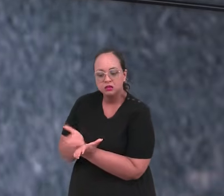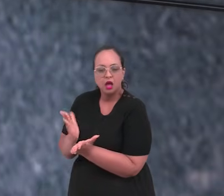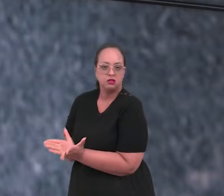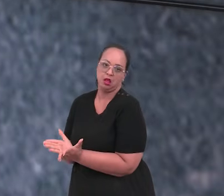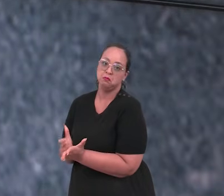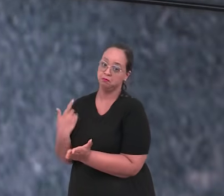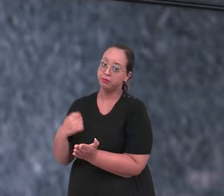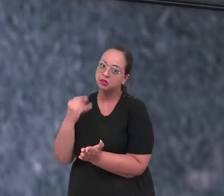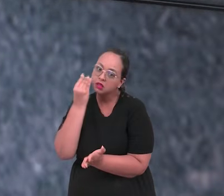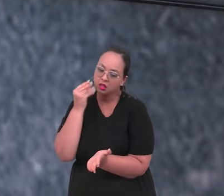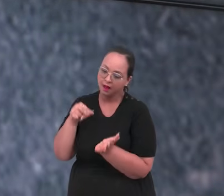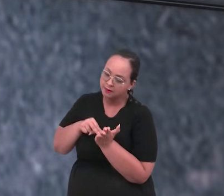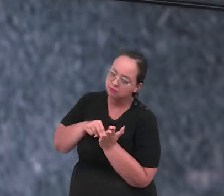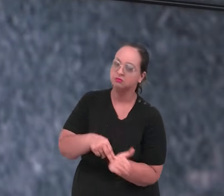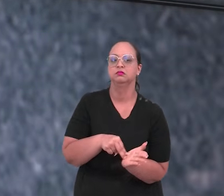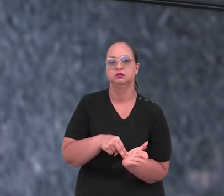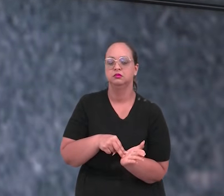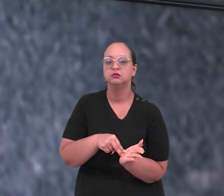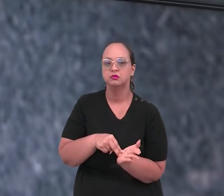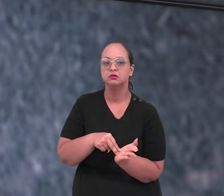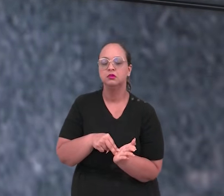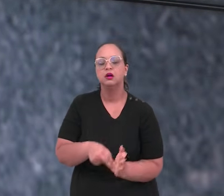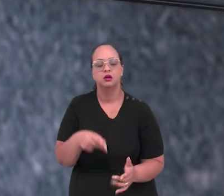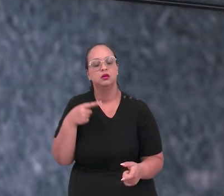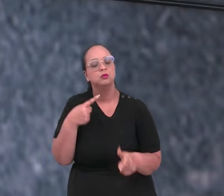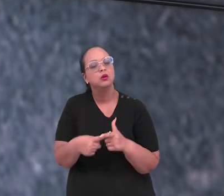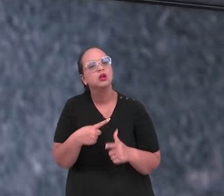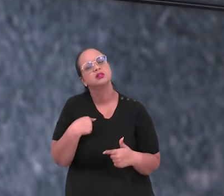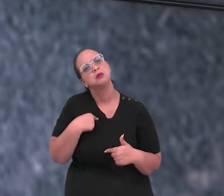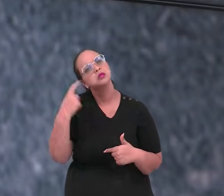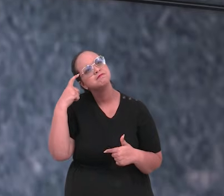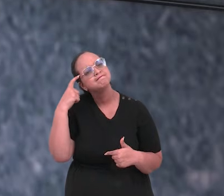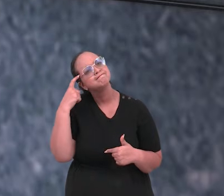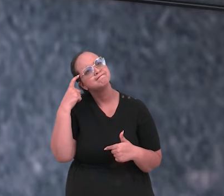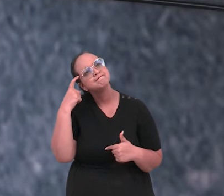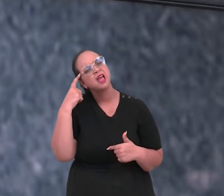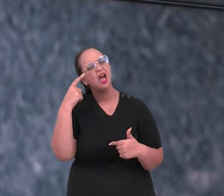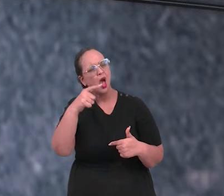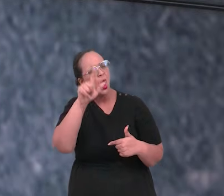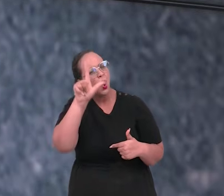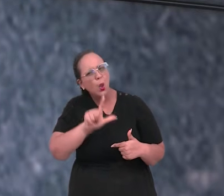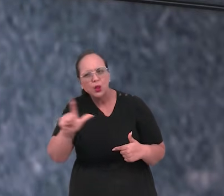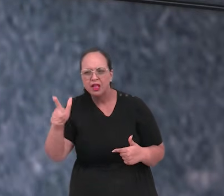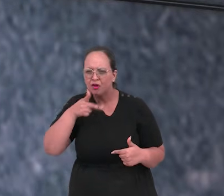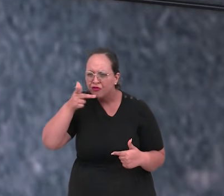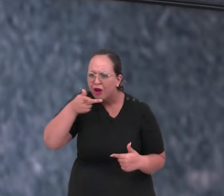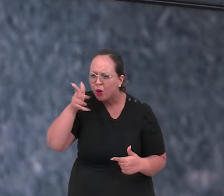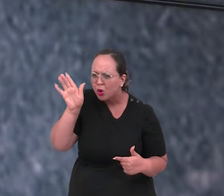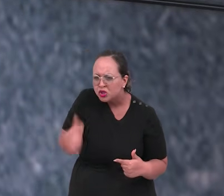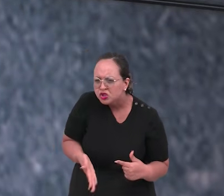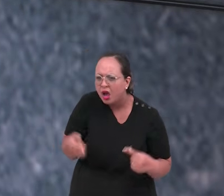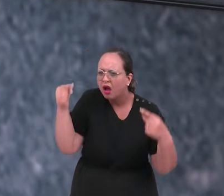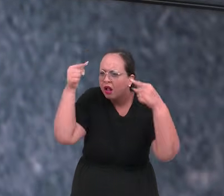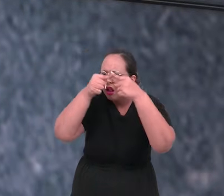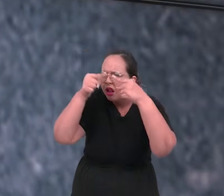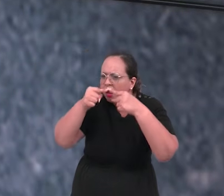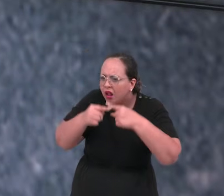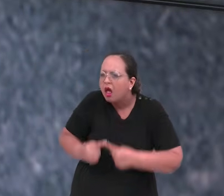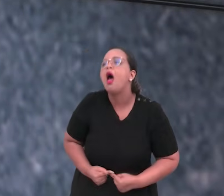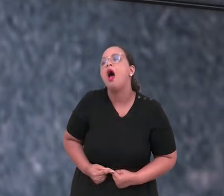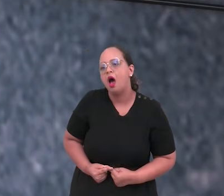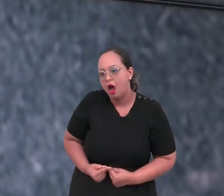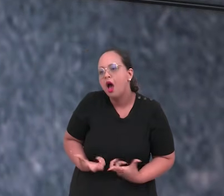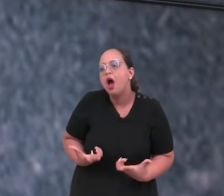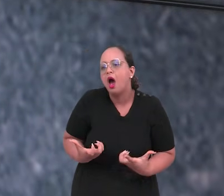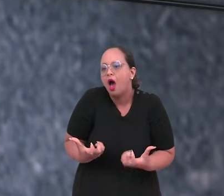uma designação a posteriori, ou seja, depois analisando esses fatos, aqueles que os analisaram deram esse nome,